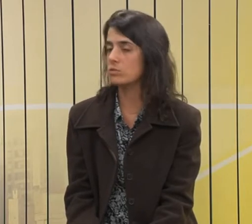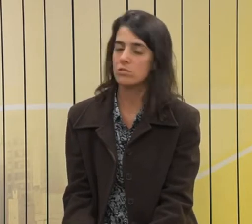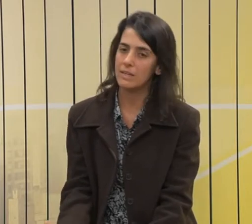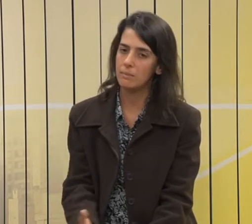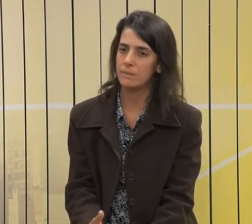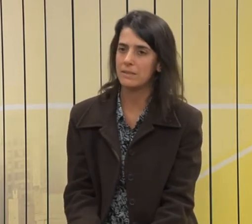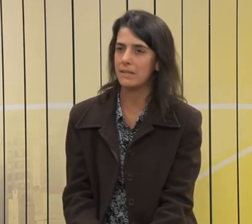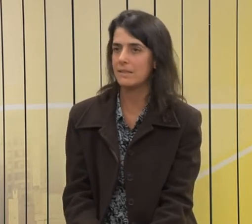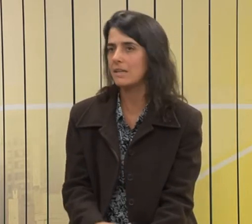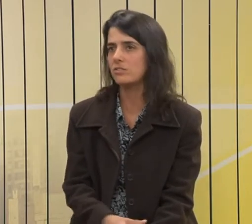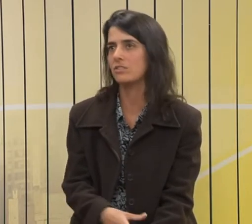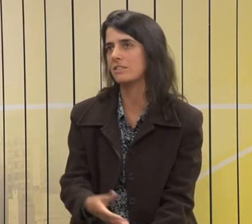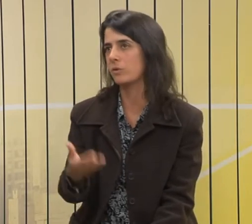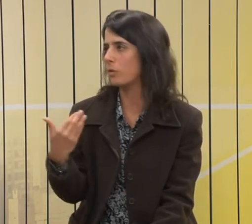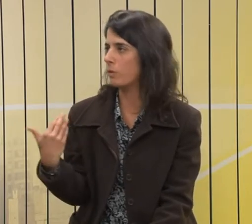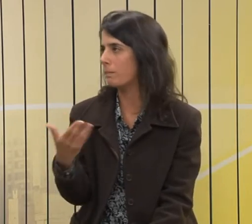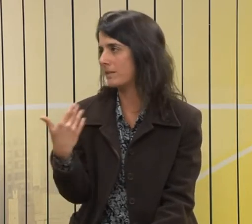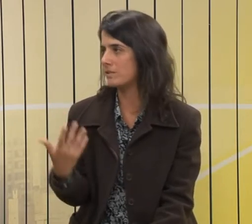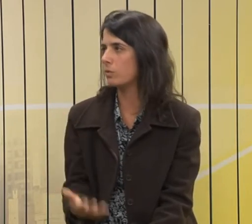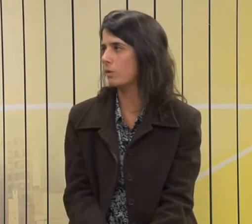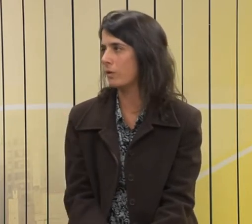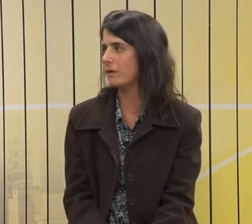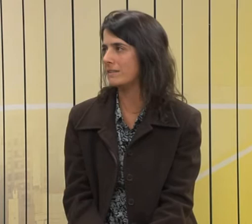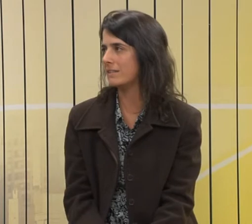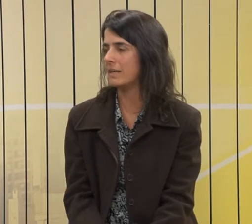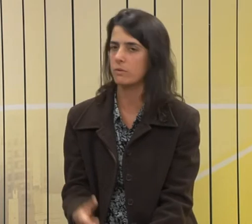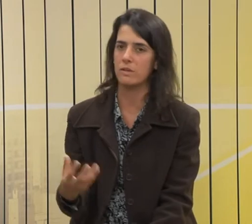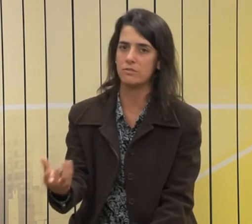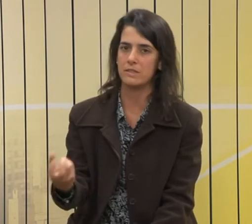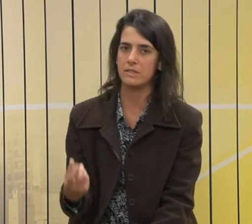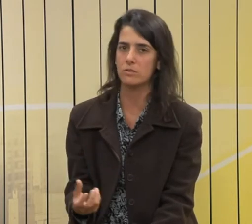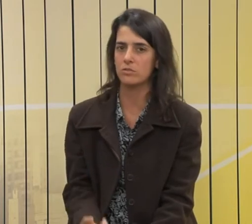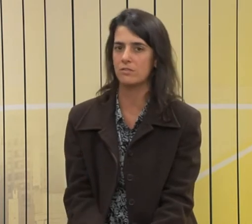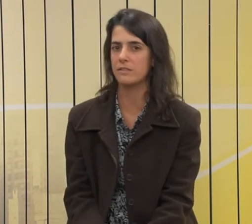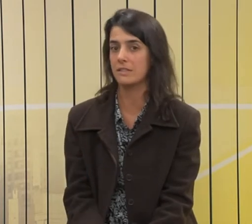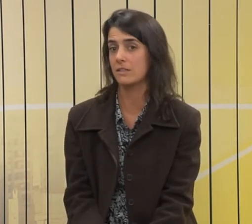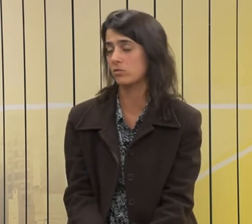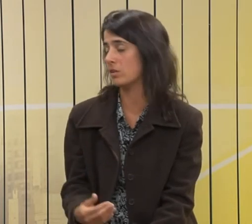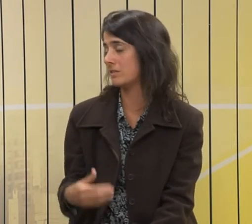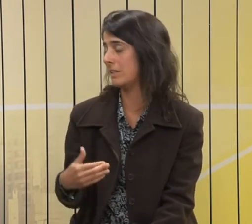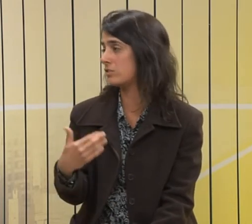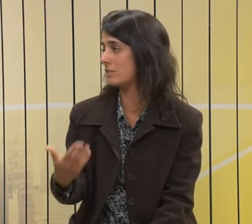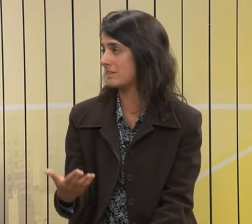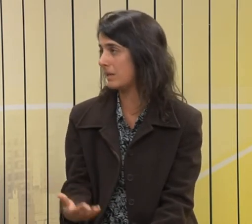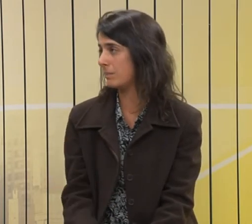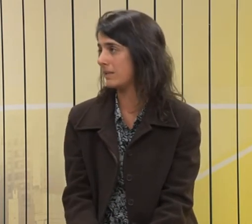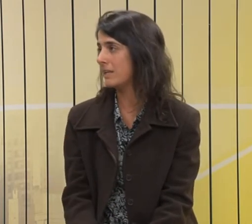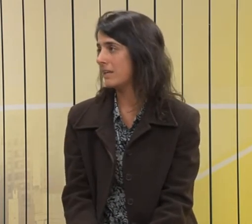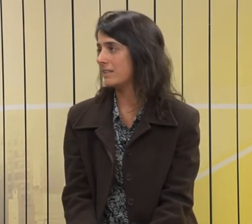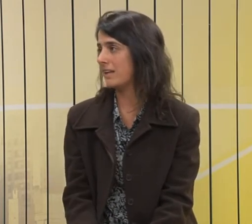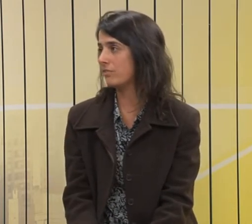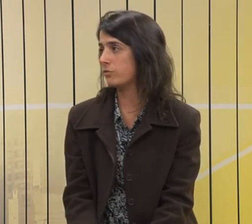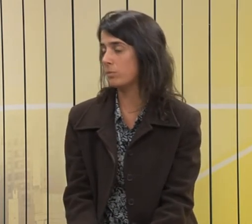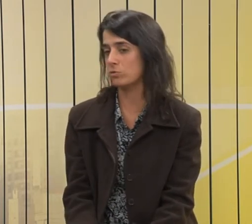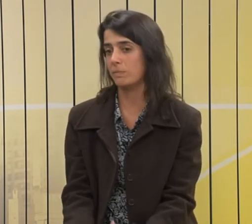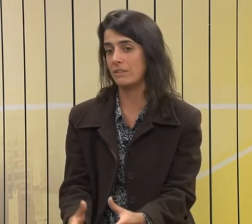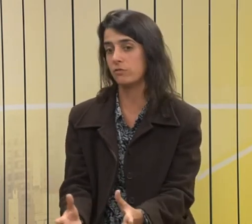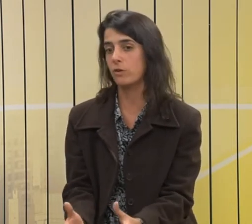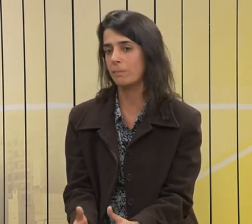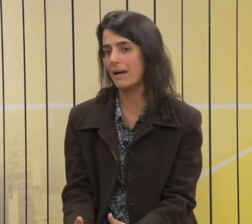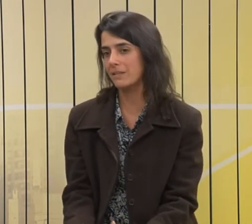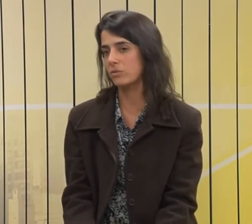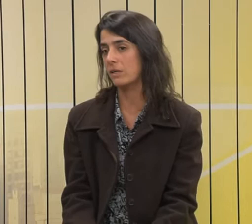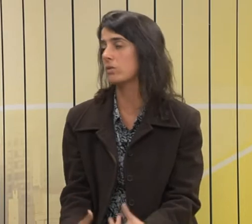o Brasil sempre, né, desde o Brasil colônia, né, com a vinda dos africanos, nós desde sempre, né, fomos um